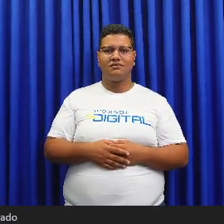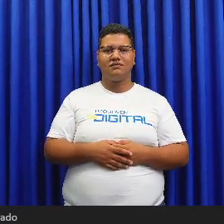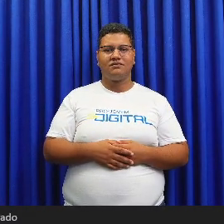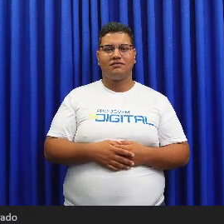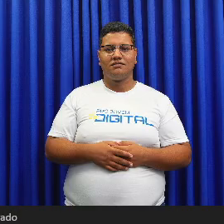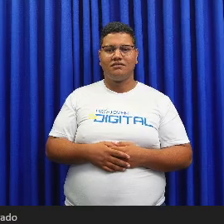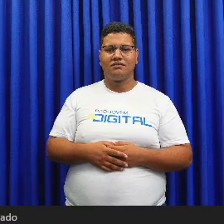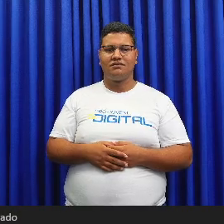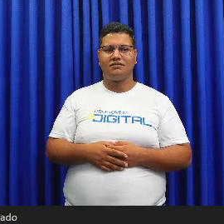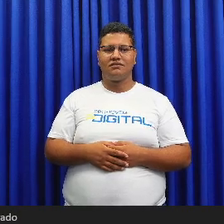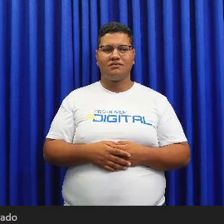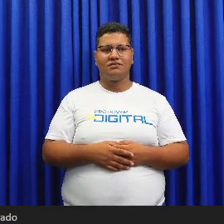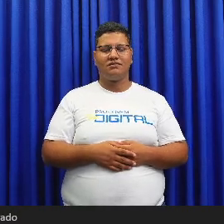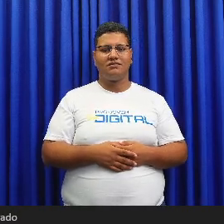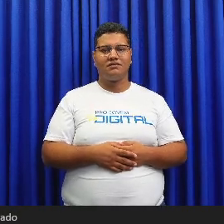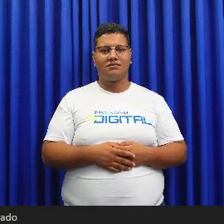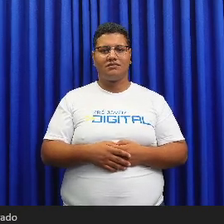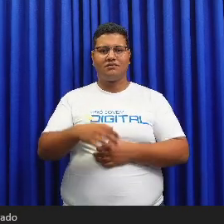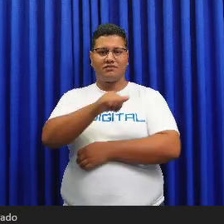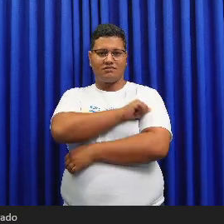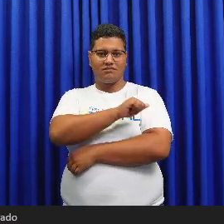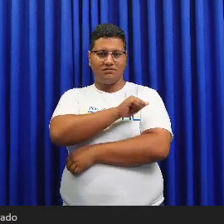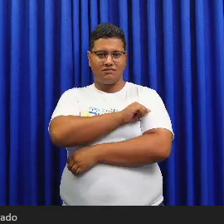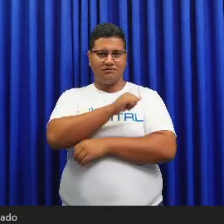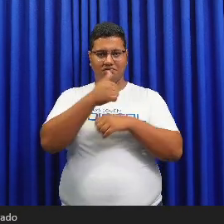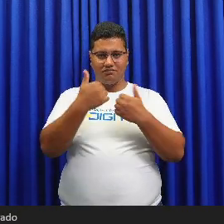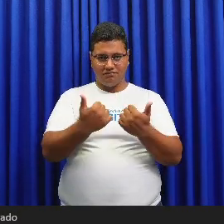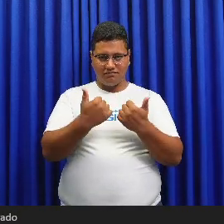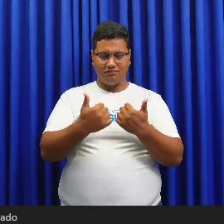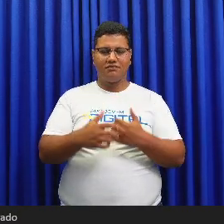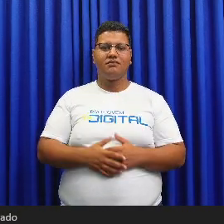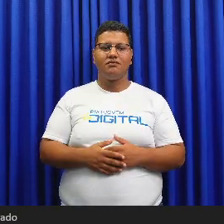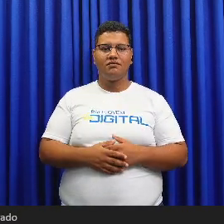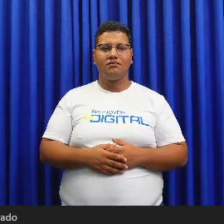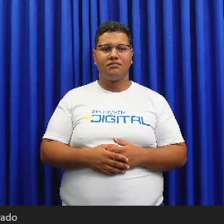Aluno ProJD. Beleza.